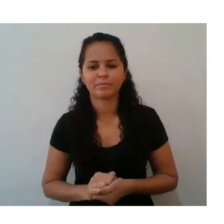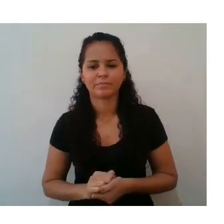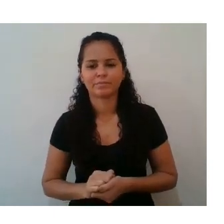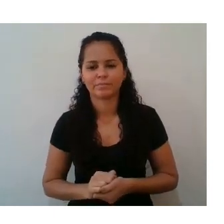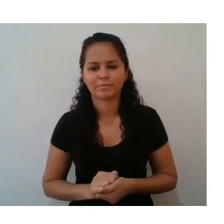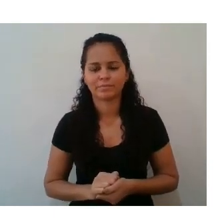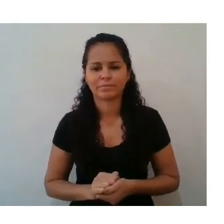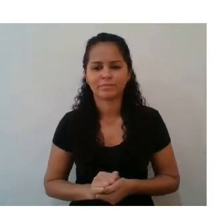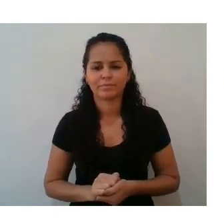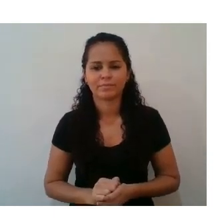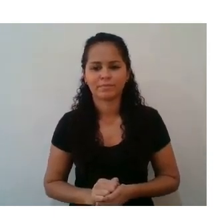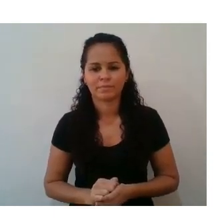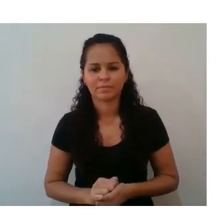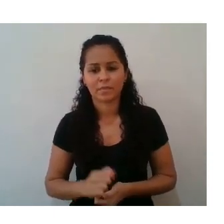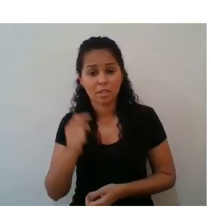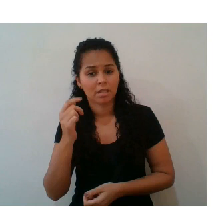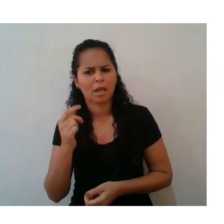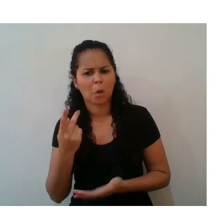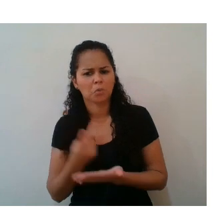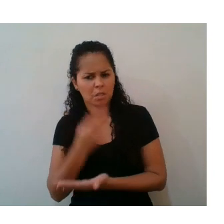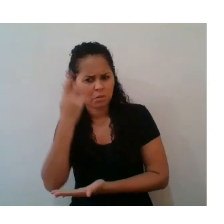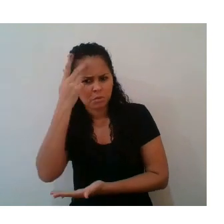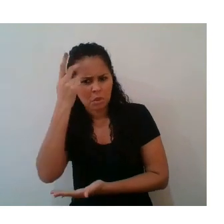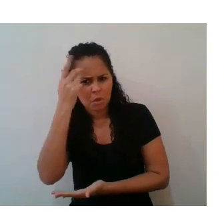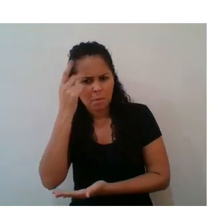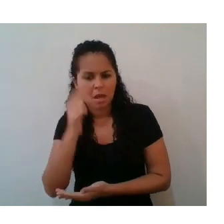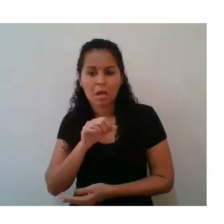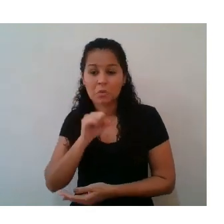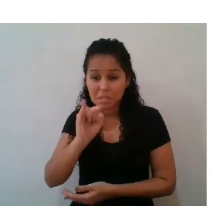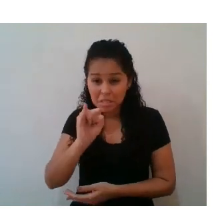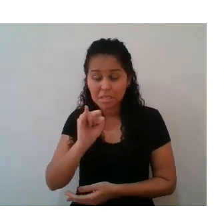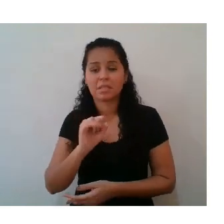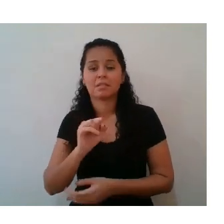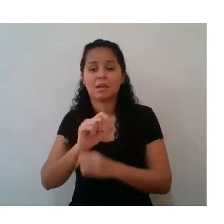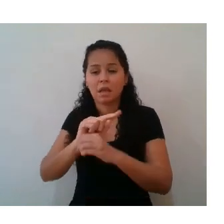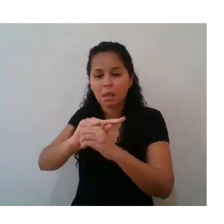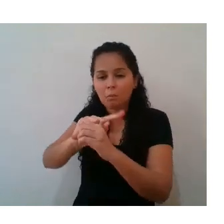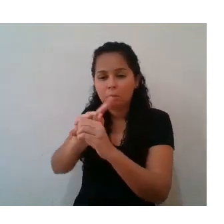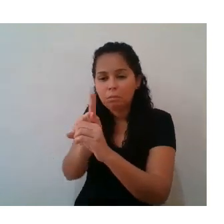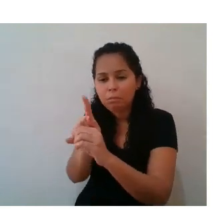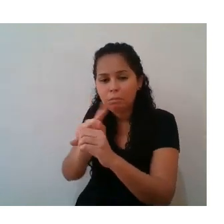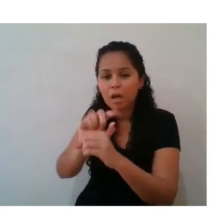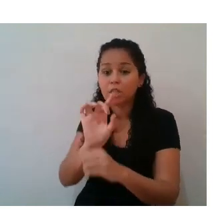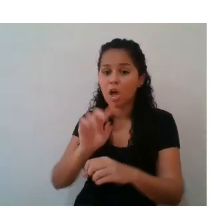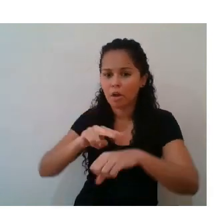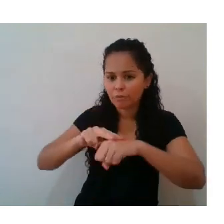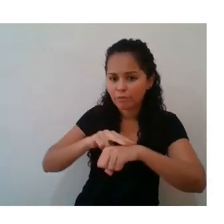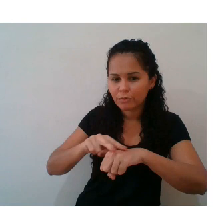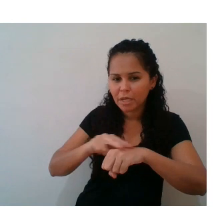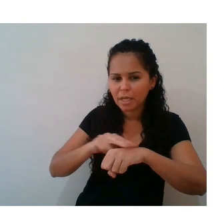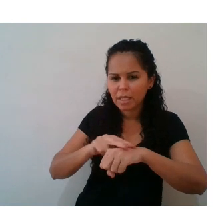de resistores, tá bem? Isso é comum. Se eu coloco um voltímetro aqui, só no